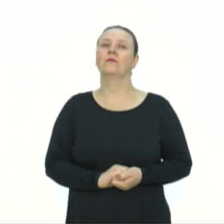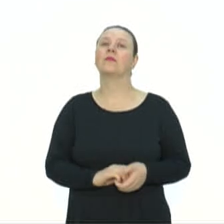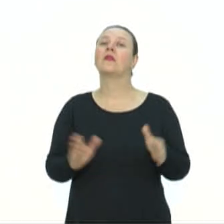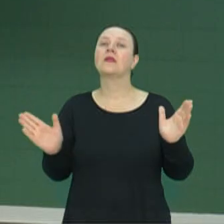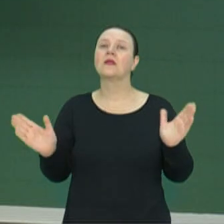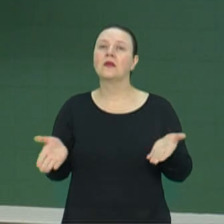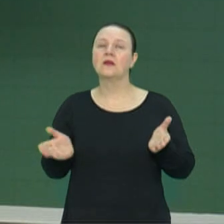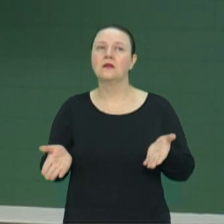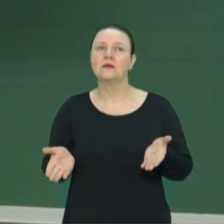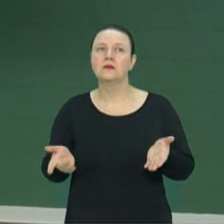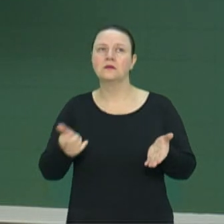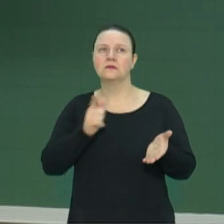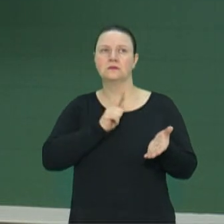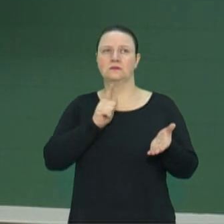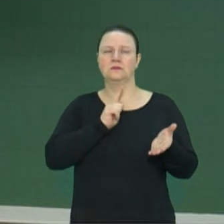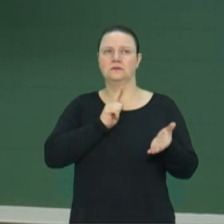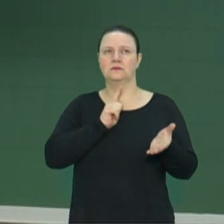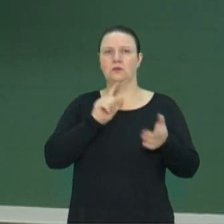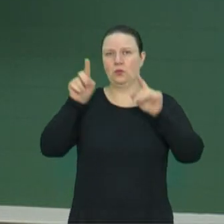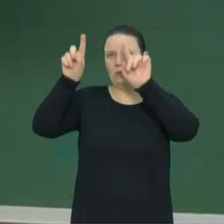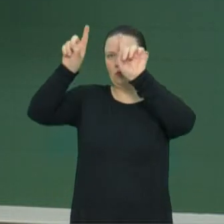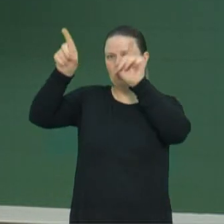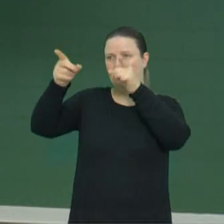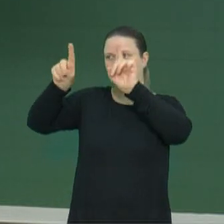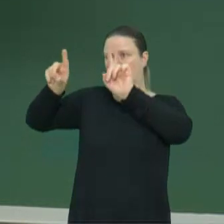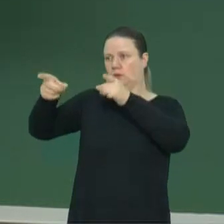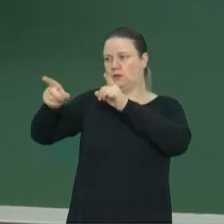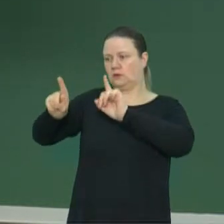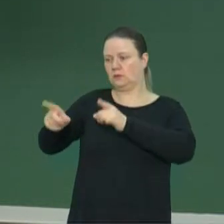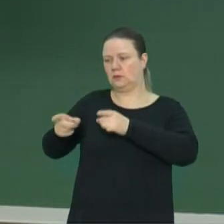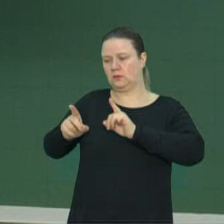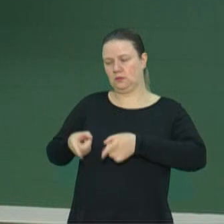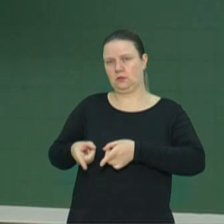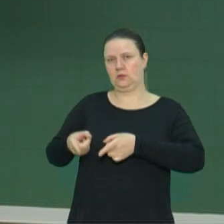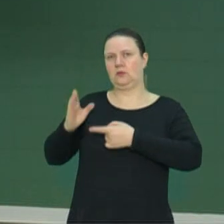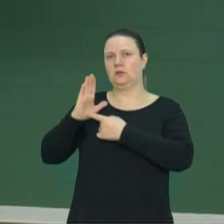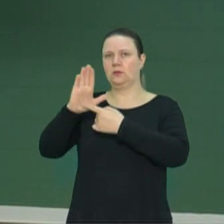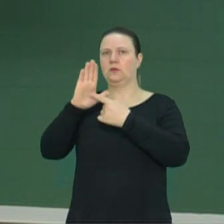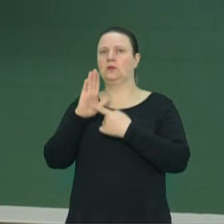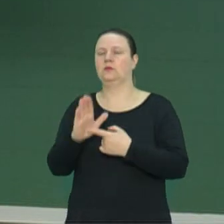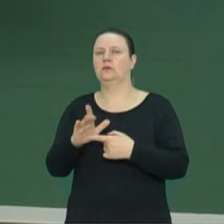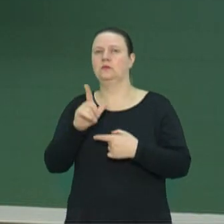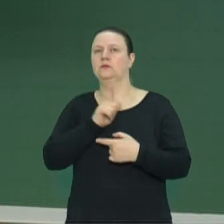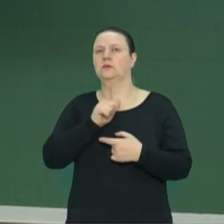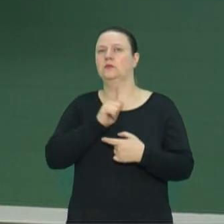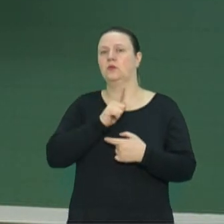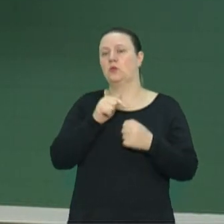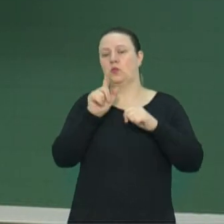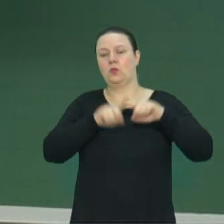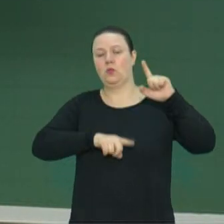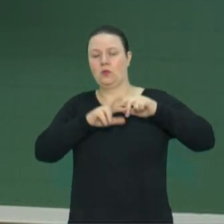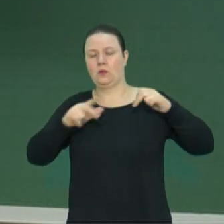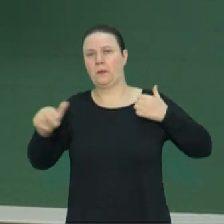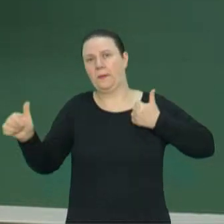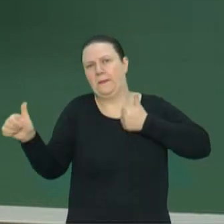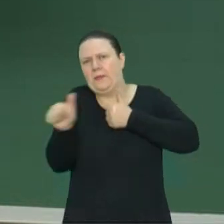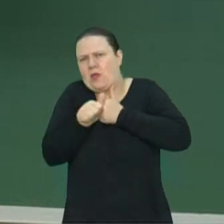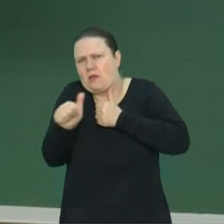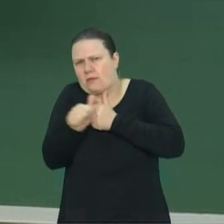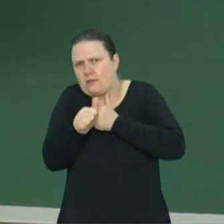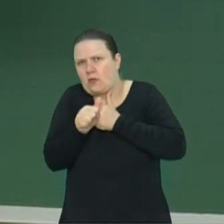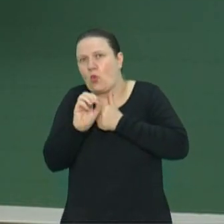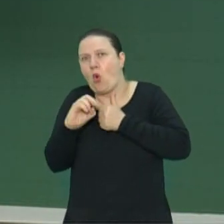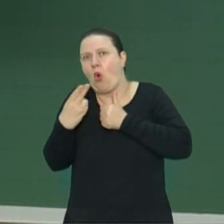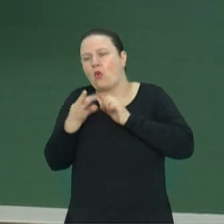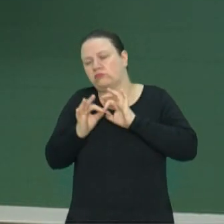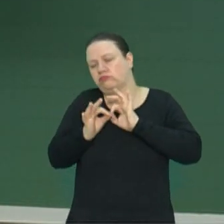Então, aqui a gente tem a indicação se está falando de algo que está perto ou está longe. Nesse caso aqui, nós vamos falar de